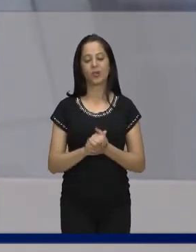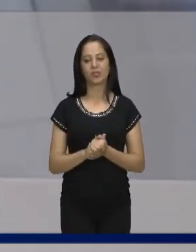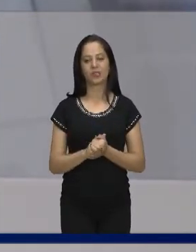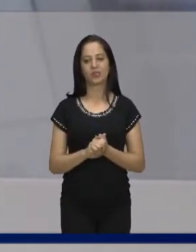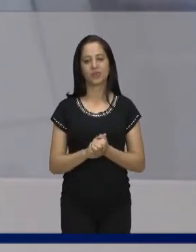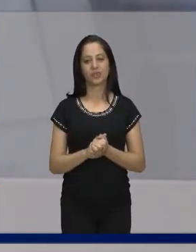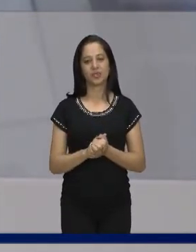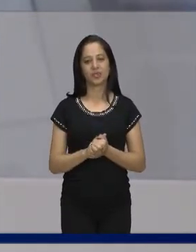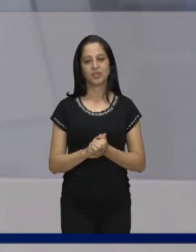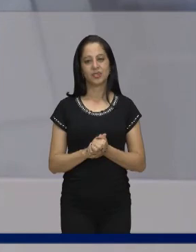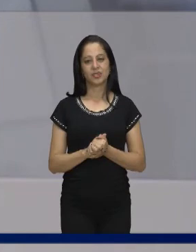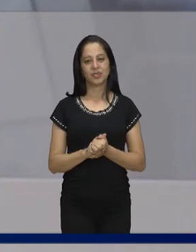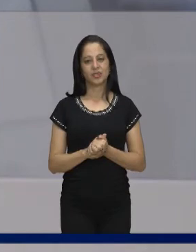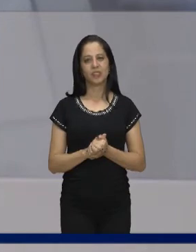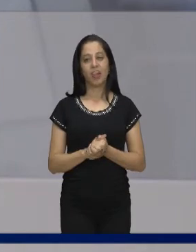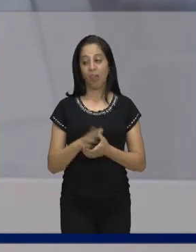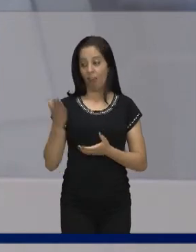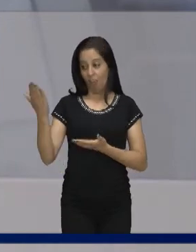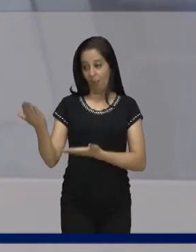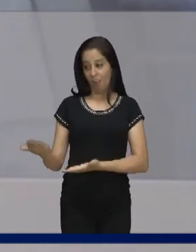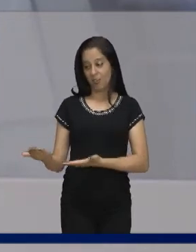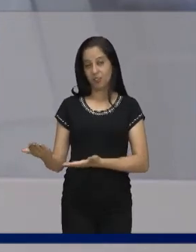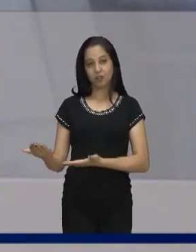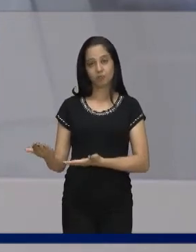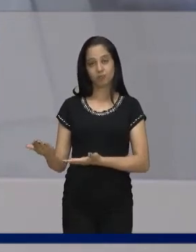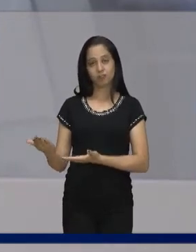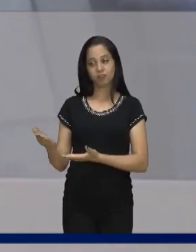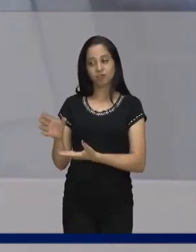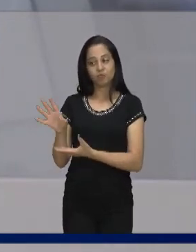né, de exemplo.